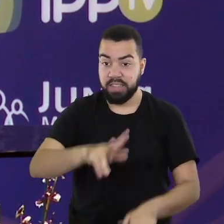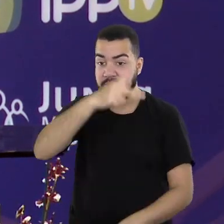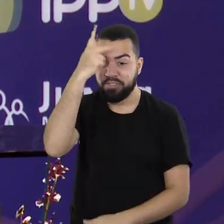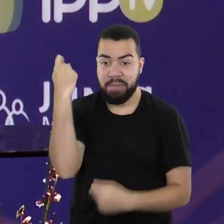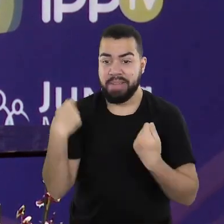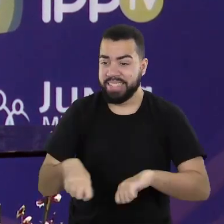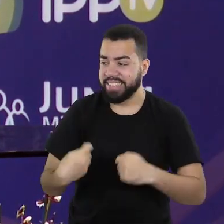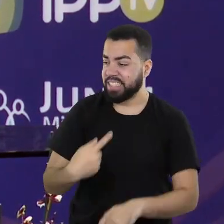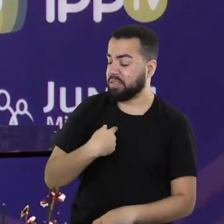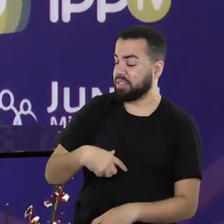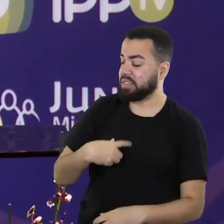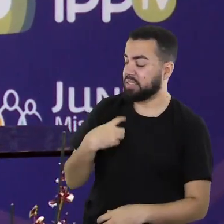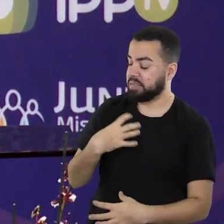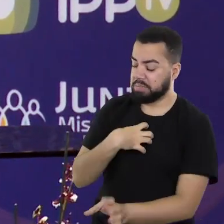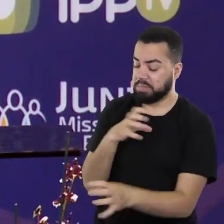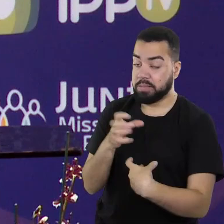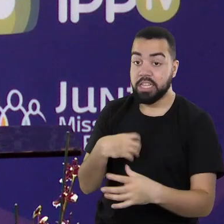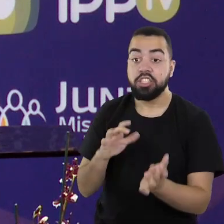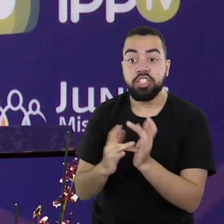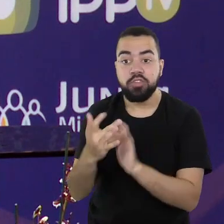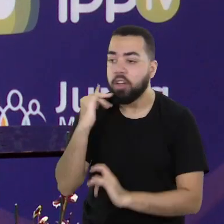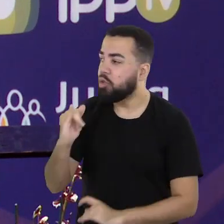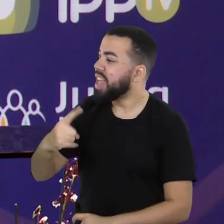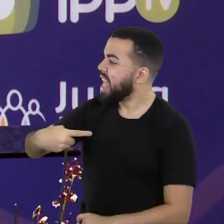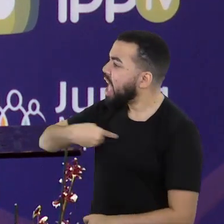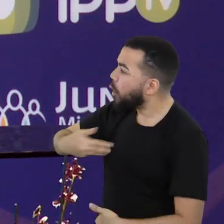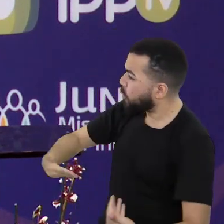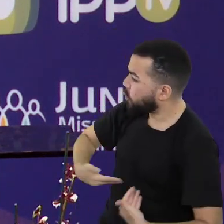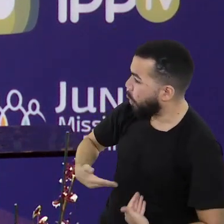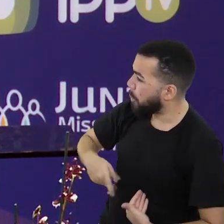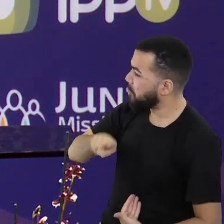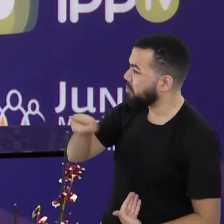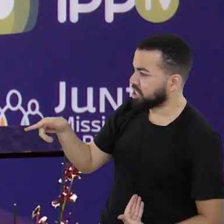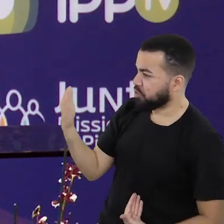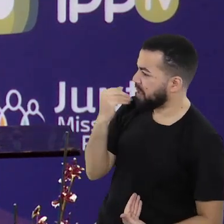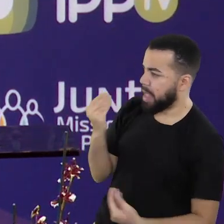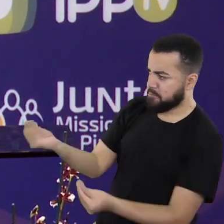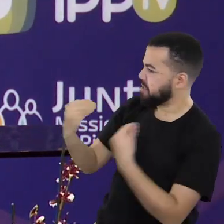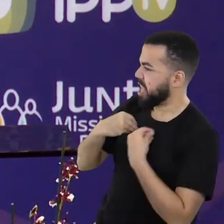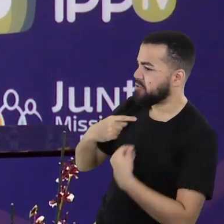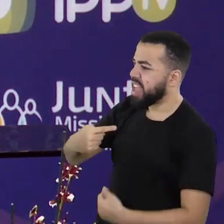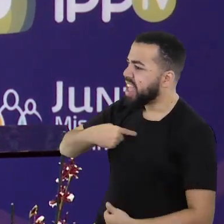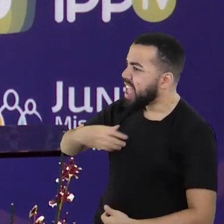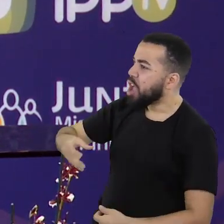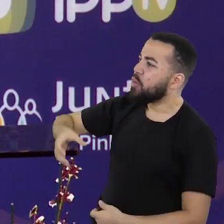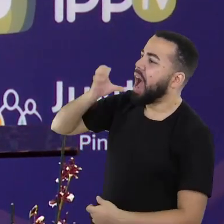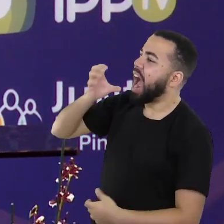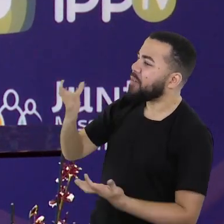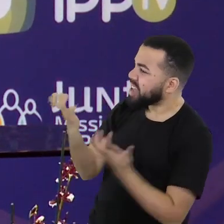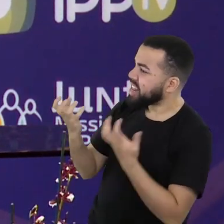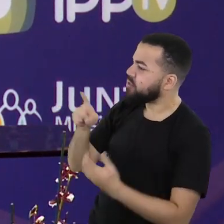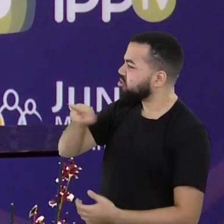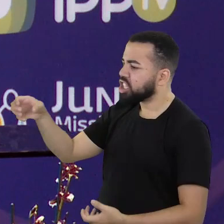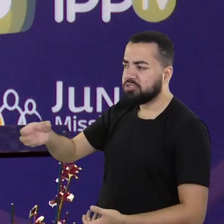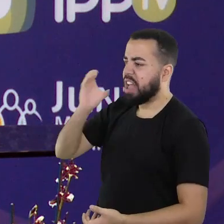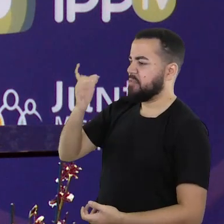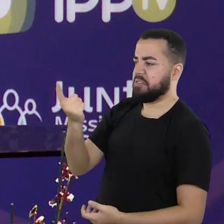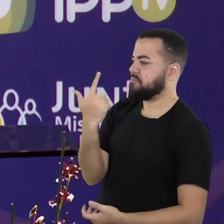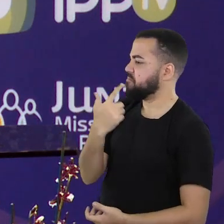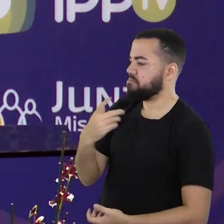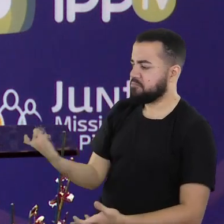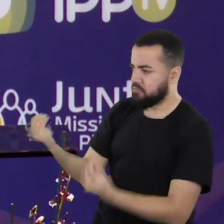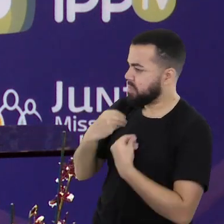Jesus diz assim: tive fome e não me deste comer, tive sede e não me deste beber,